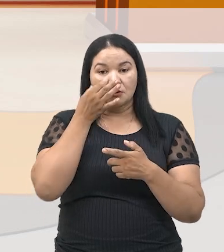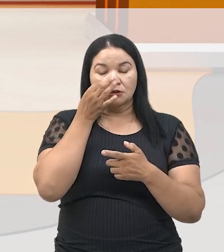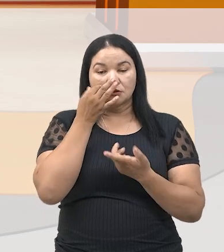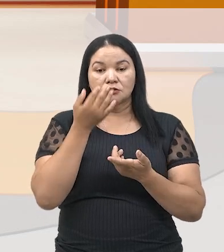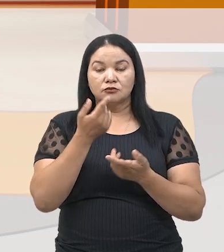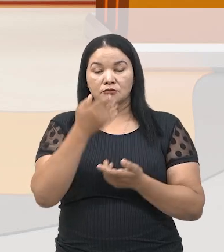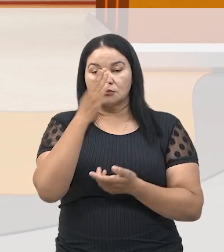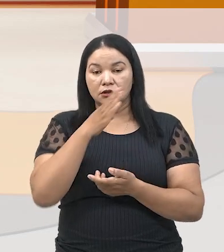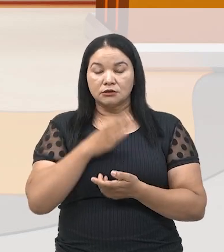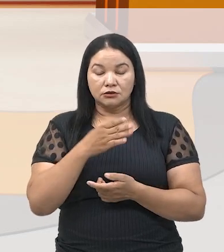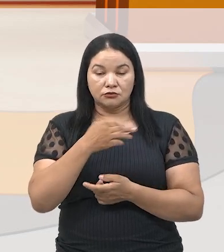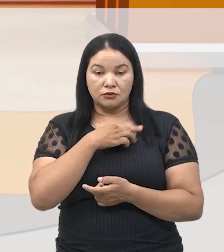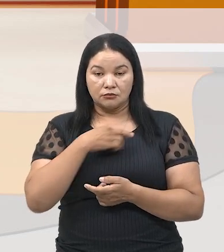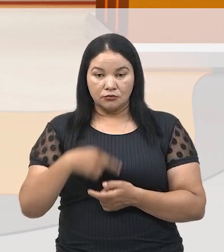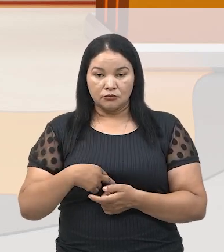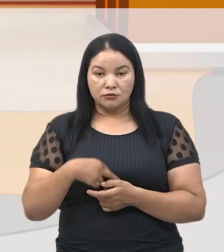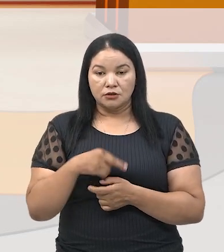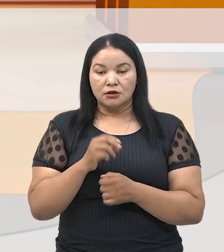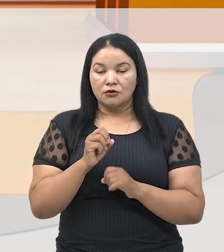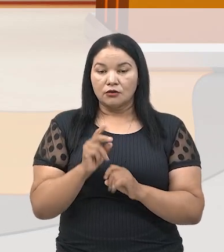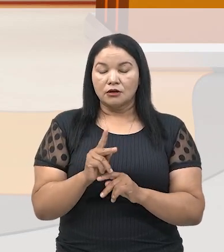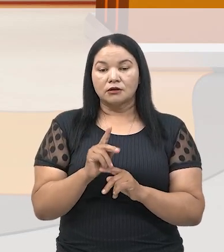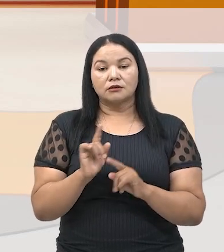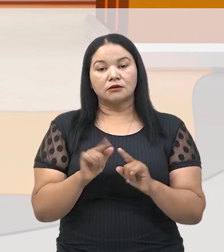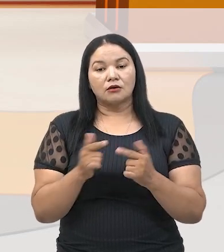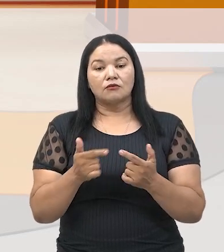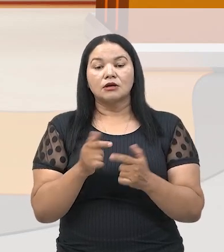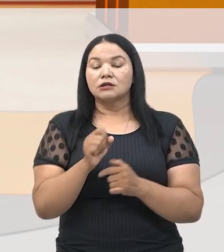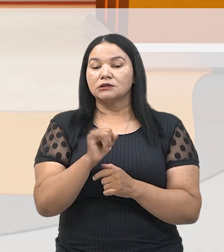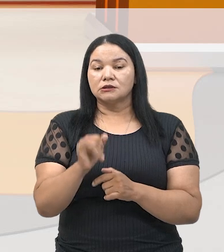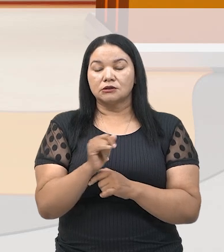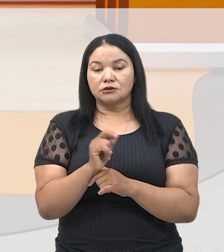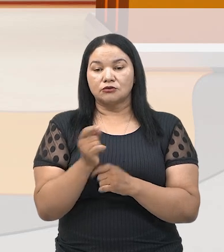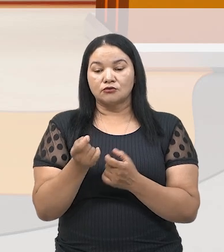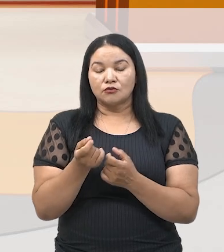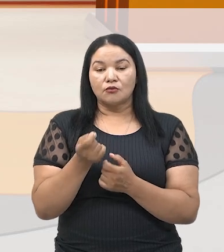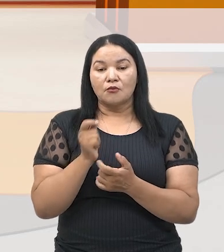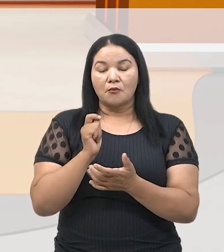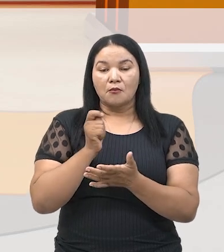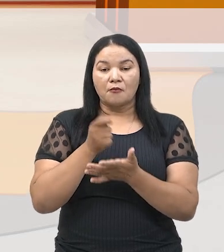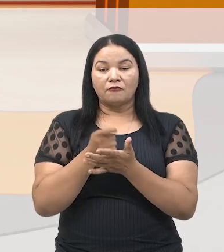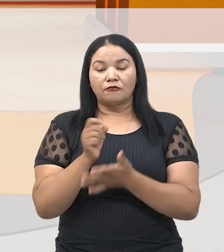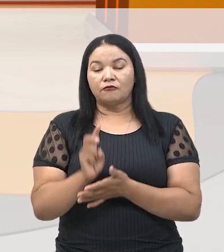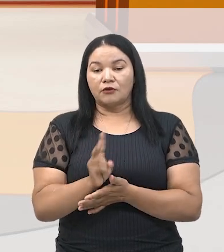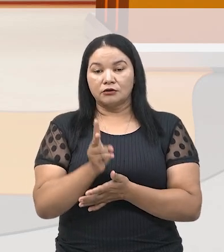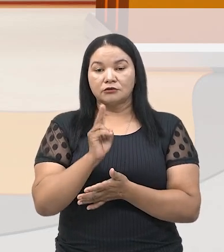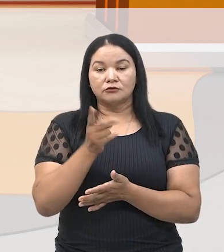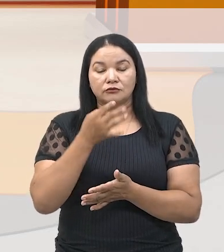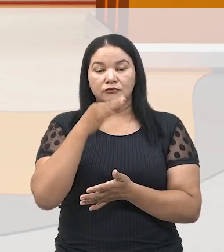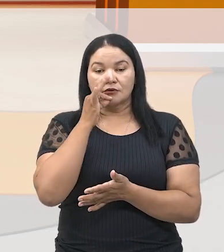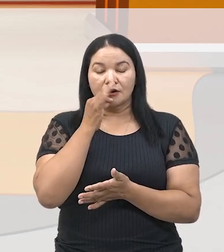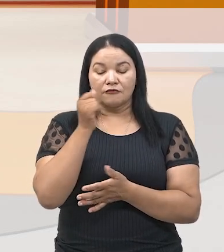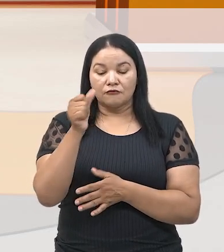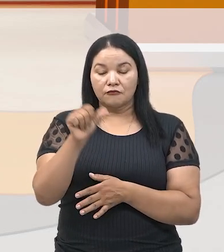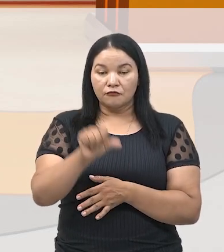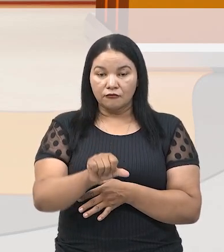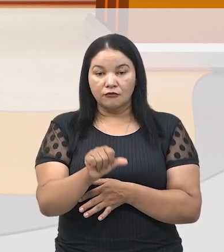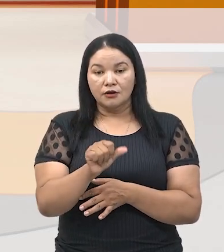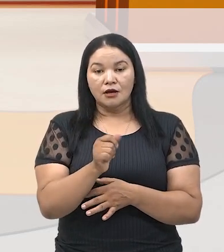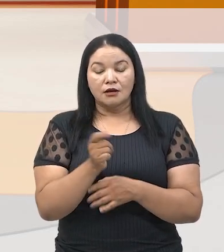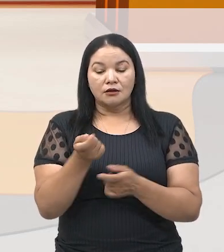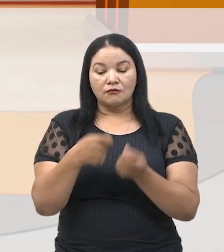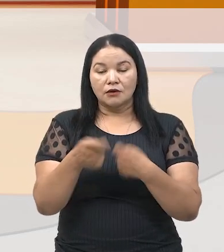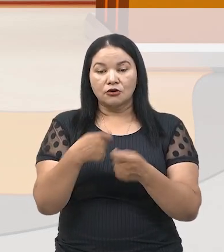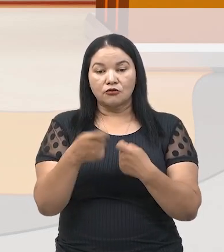República, certo? Então, quando tem a queda do preço do café, automaticamente vai impactar a economia do